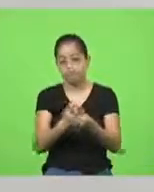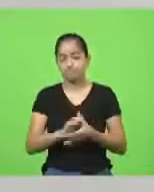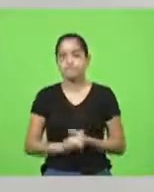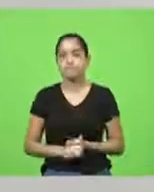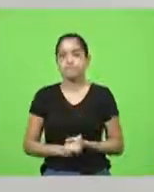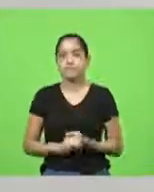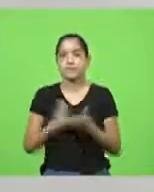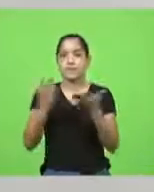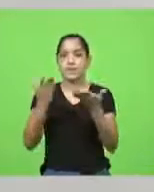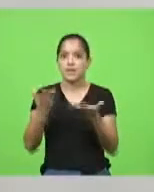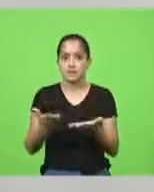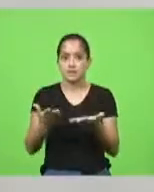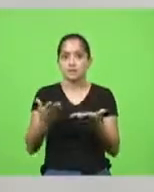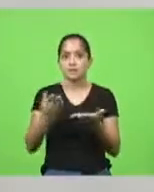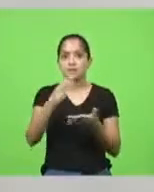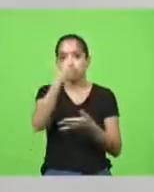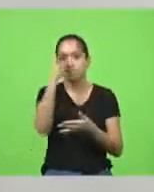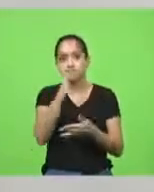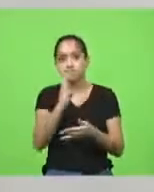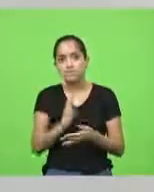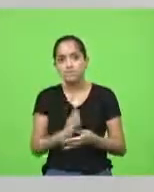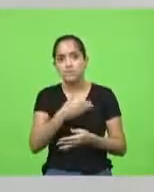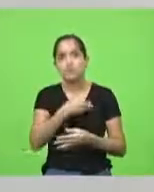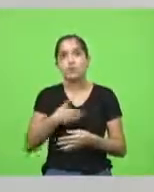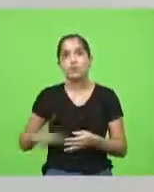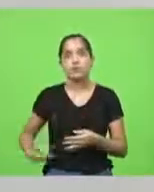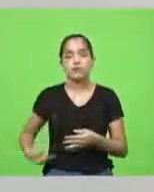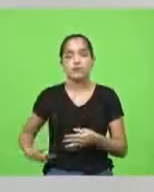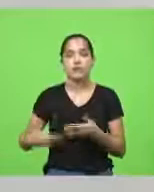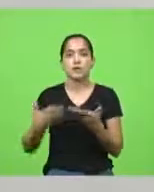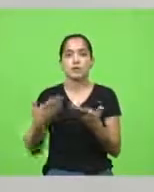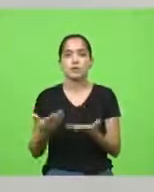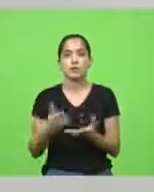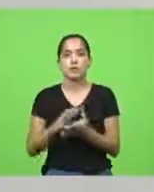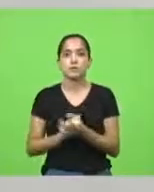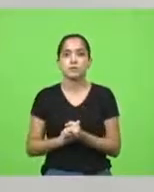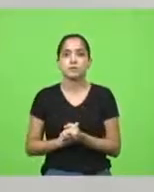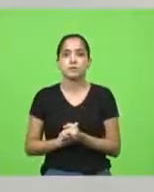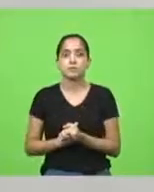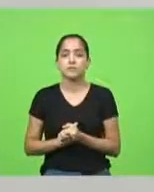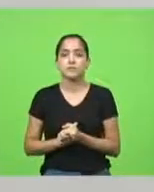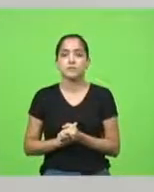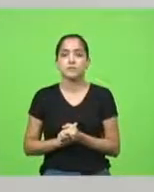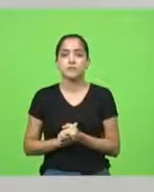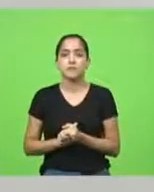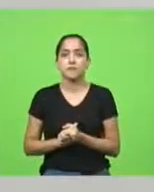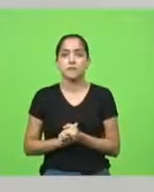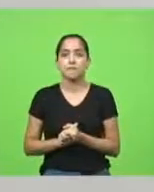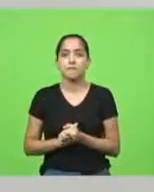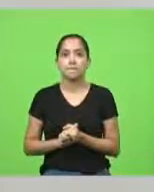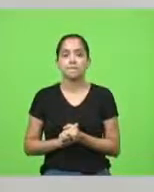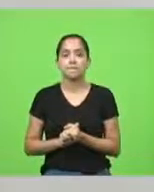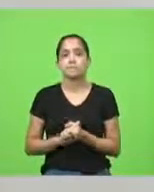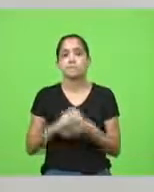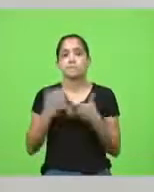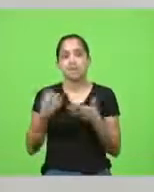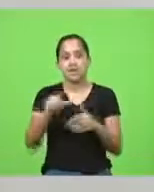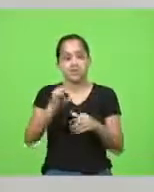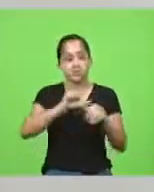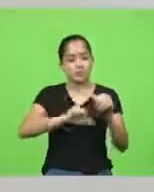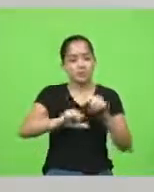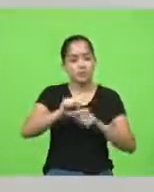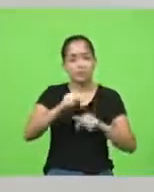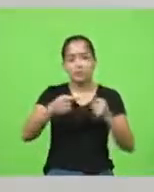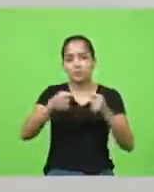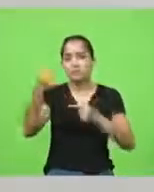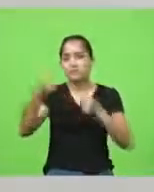a República Federativa do Brasil. É o poste mijando no cachorro, deputado Milton. É o poste mijando